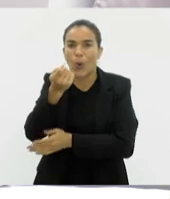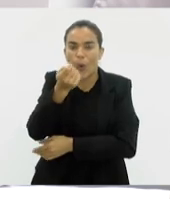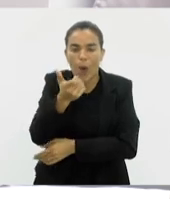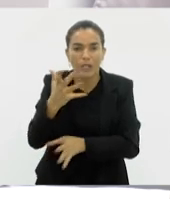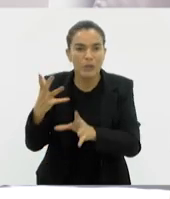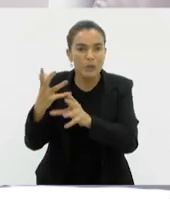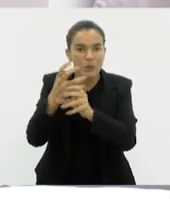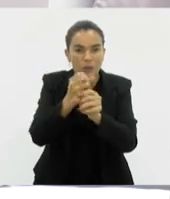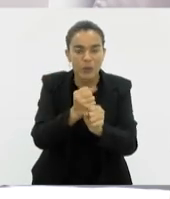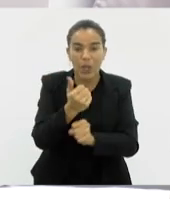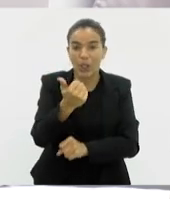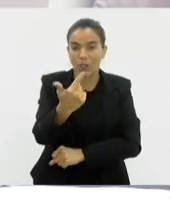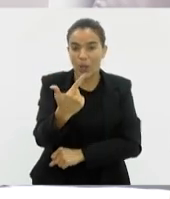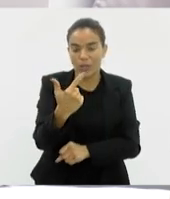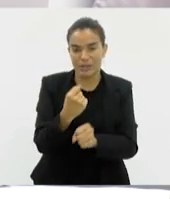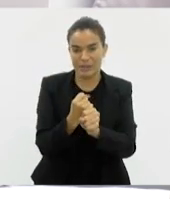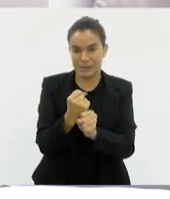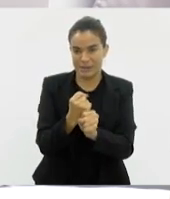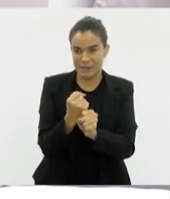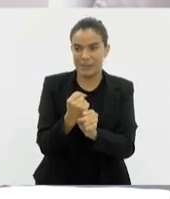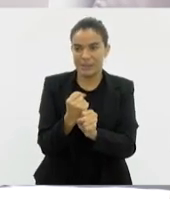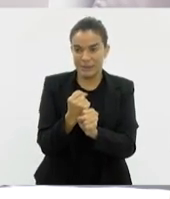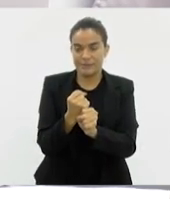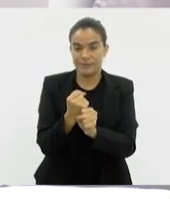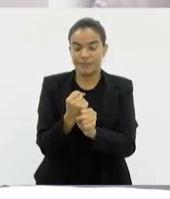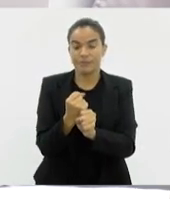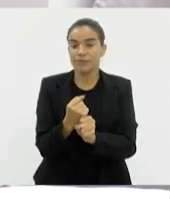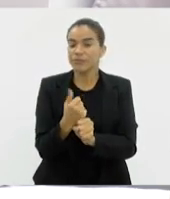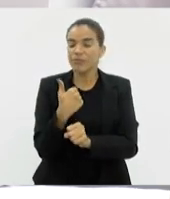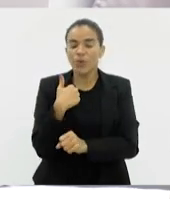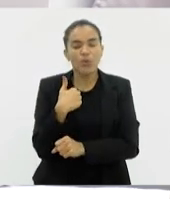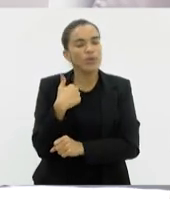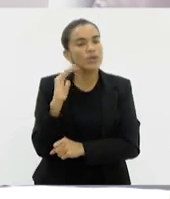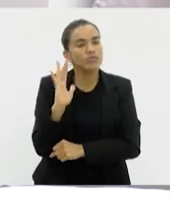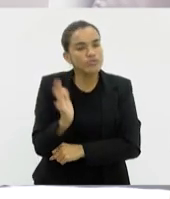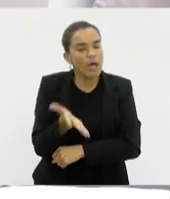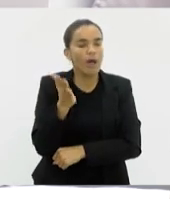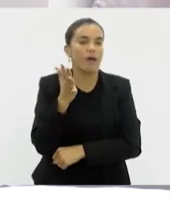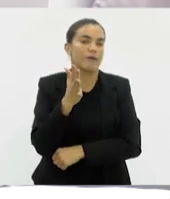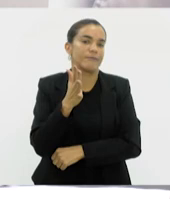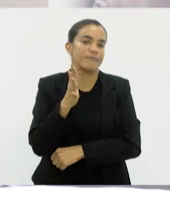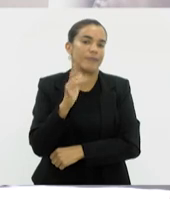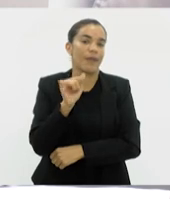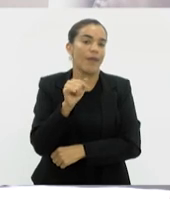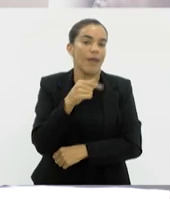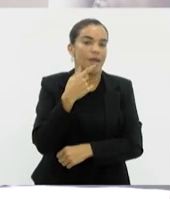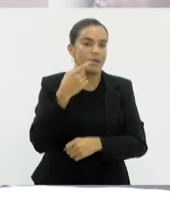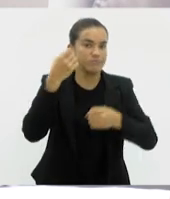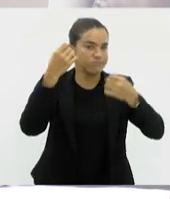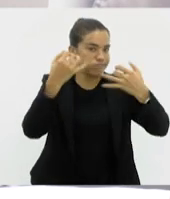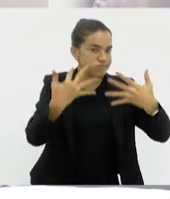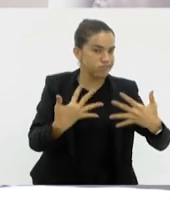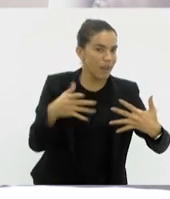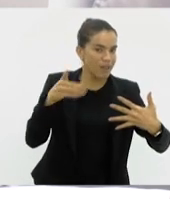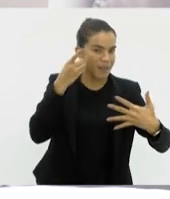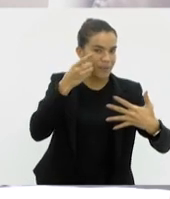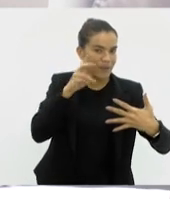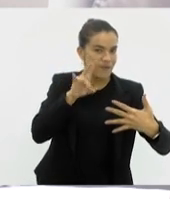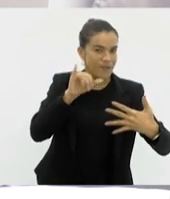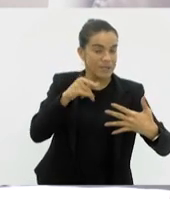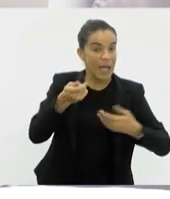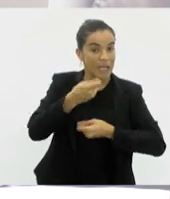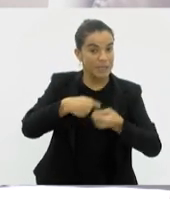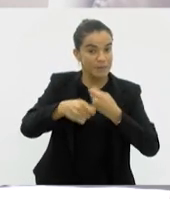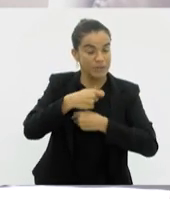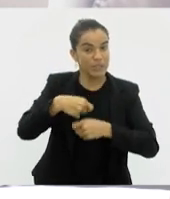anos de formação. O que vem ocorrendo é justamente nesses casos que foram colocados aqui para o deputado Vinícius Cozzolino, a administração pública